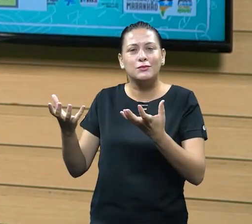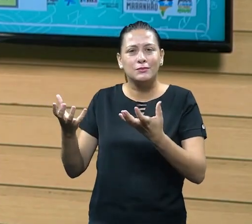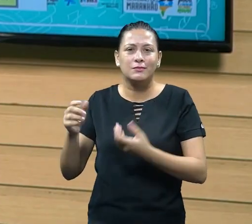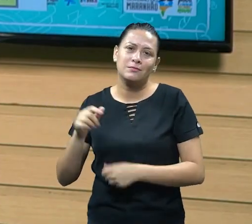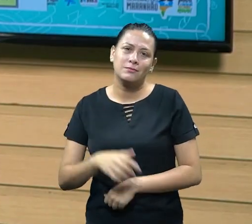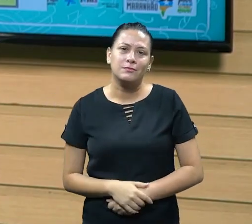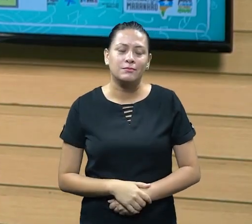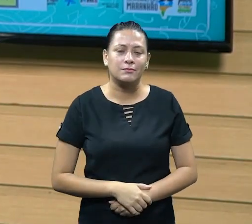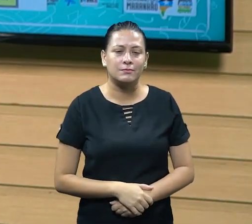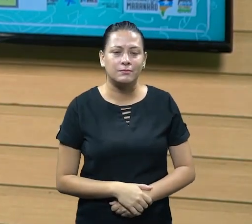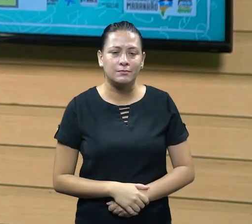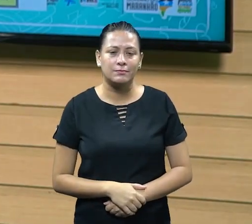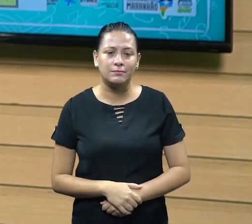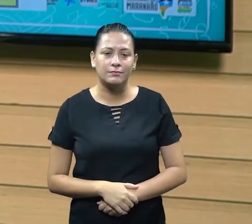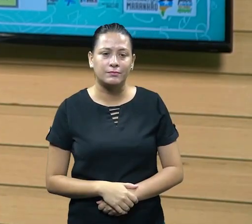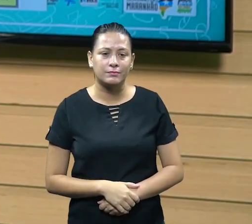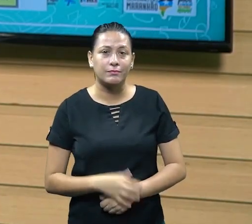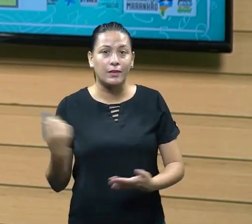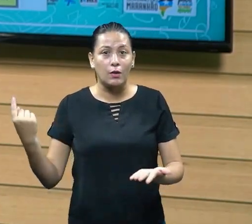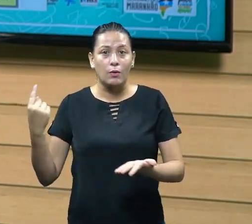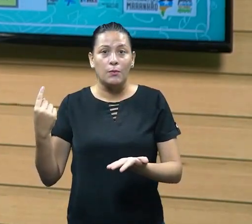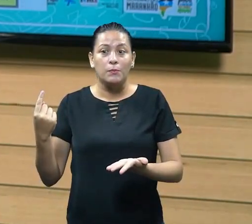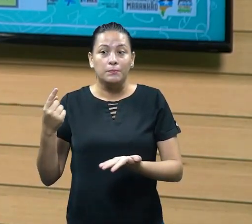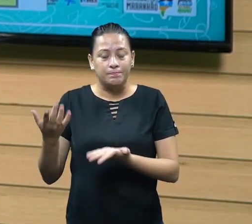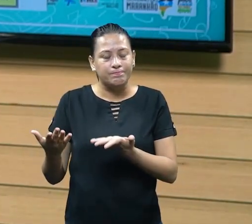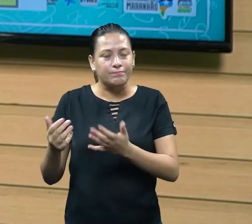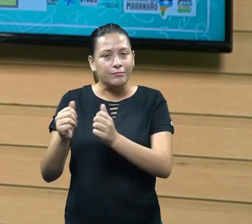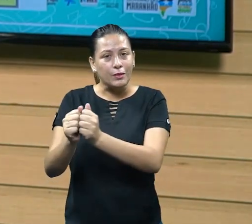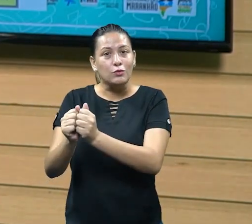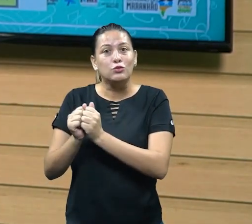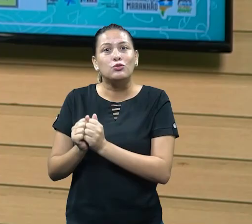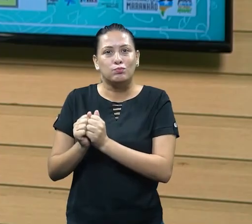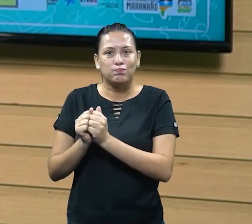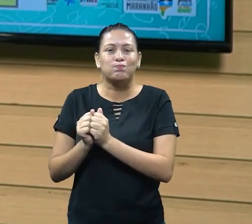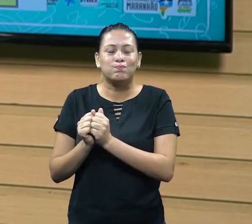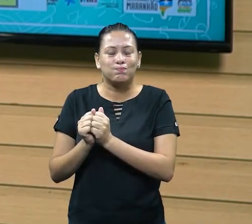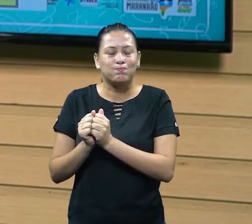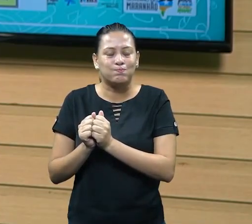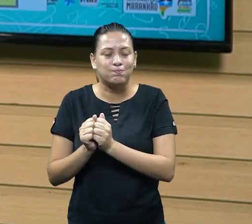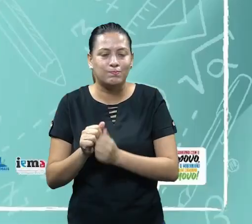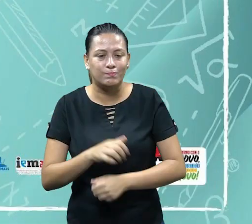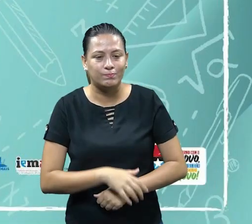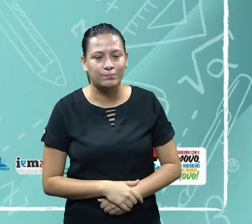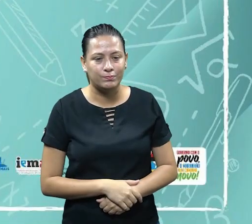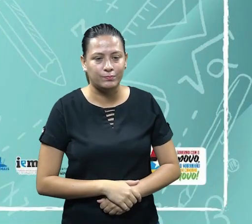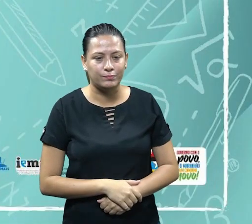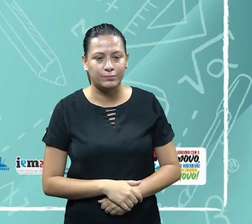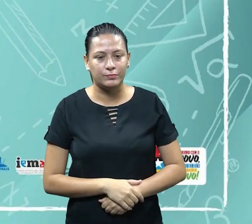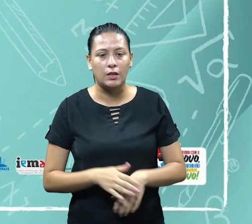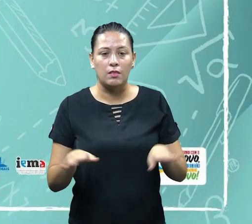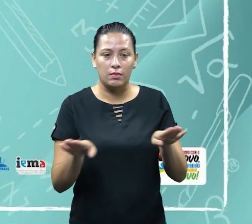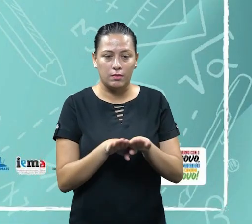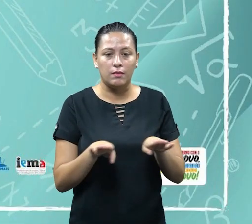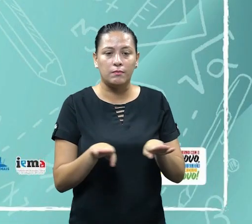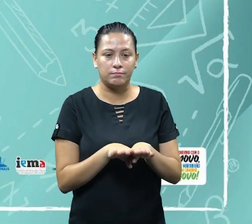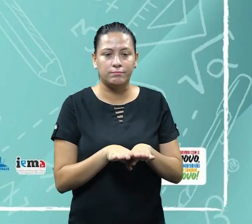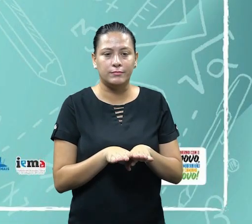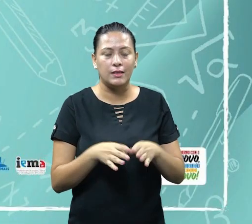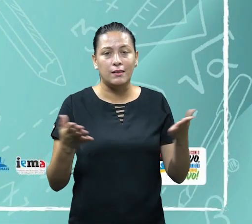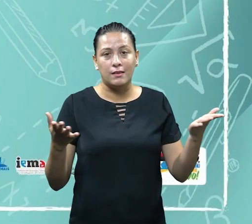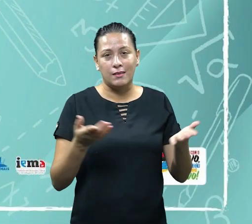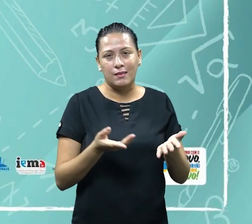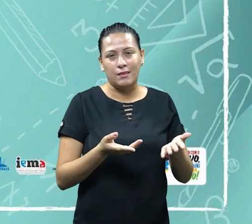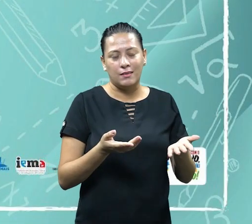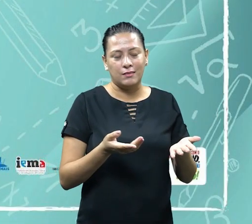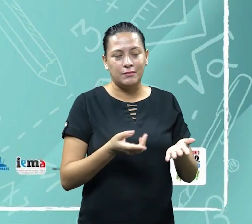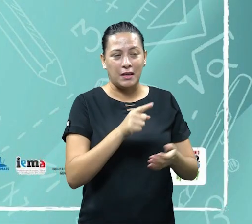teu empregado, ele é teu parceiro, ele tem compromisso contigo. Quando tu viajar, ele vai se sentir importante, porque ele vai se sentir dono também. Curto prazo, imediatismo, agora longo